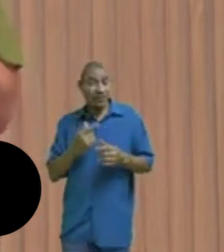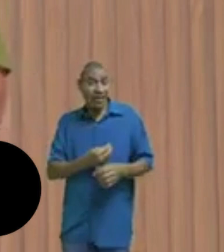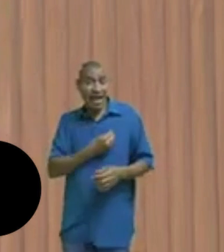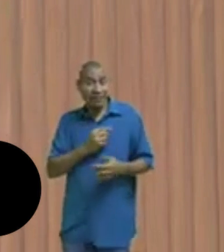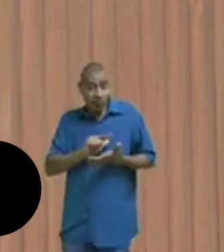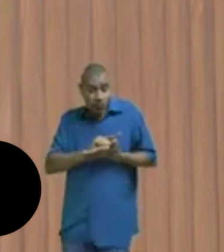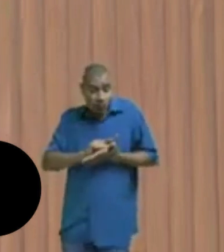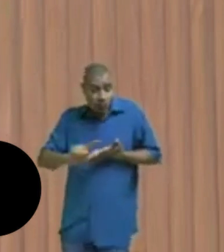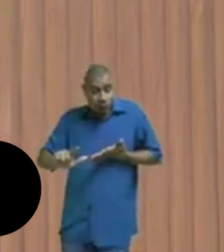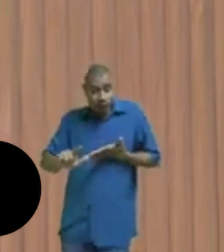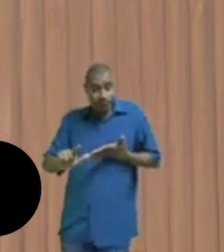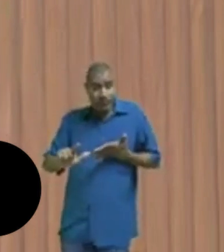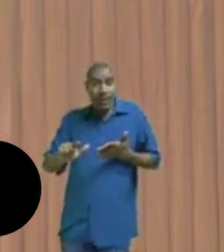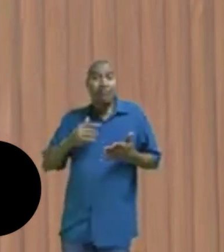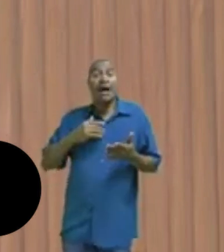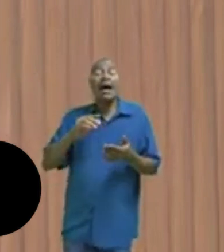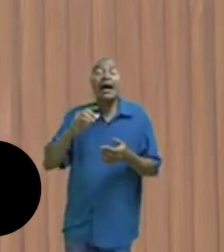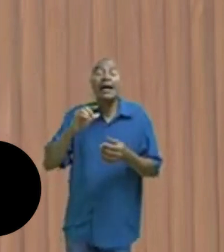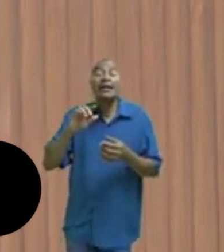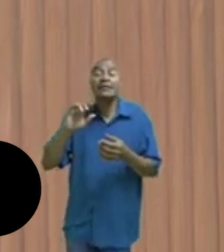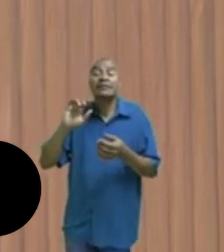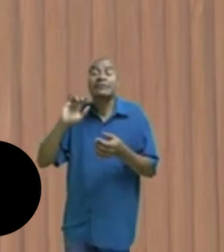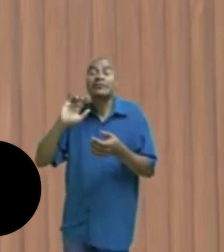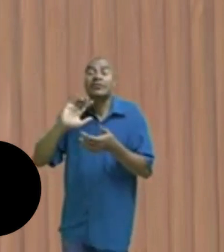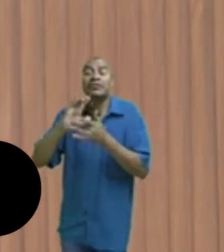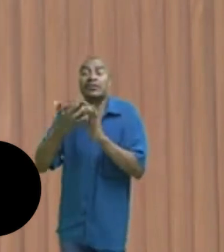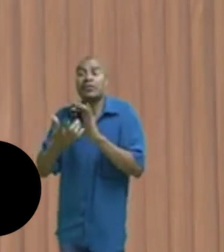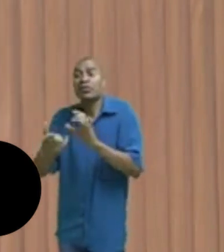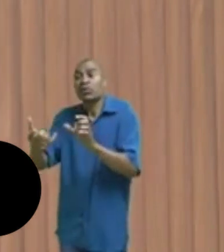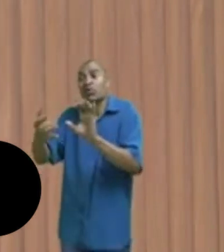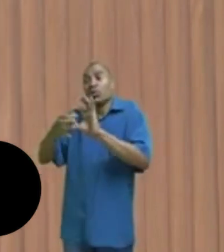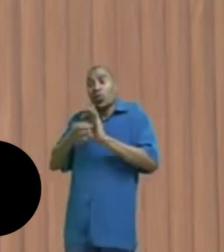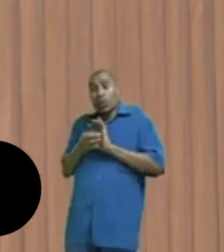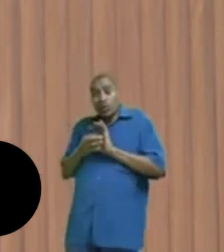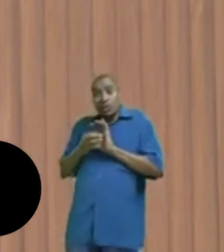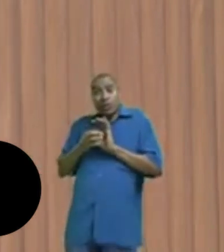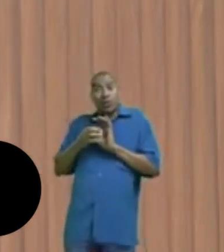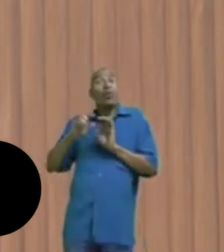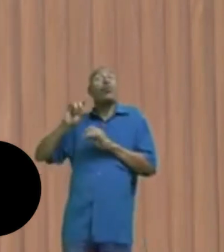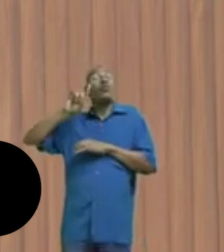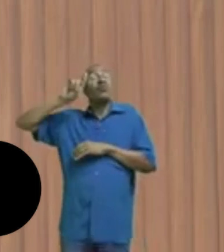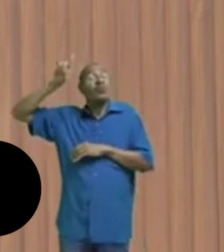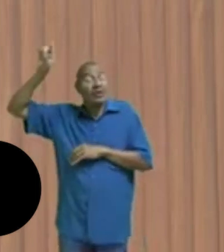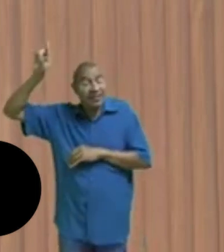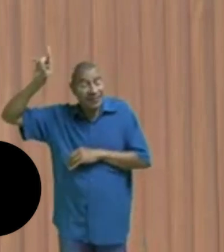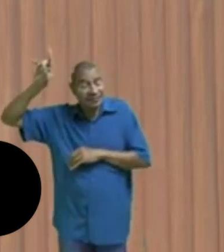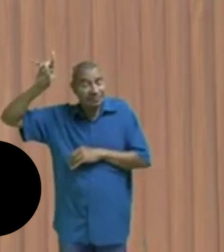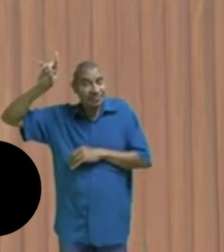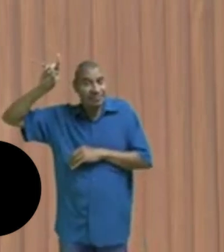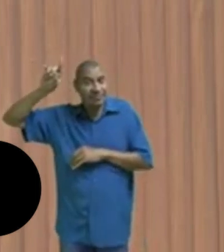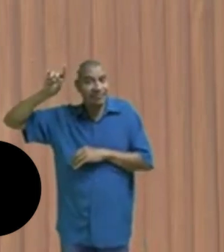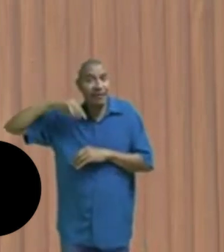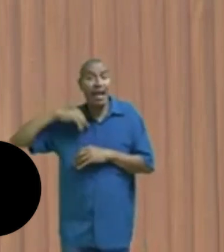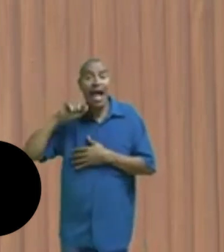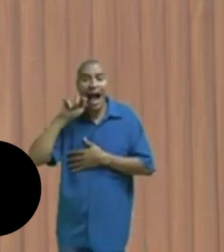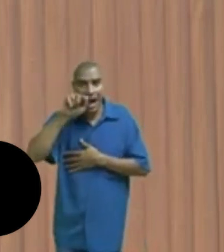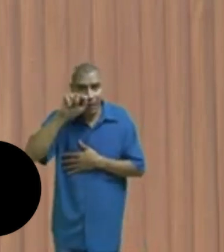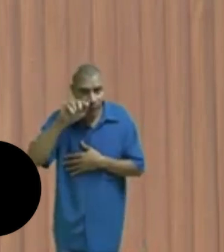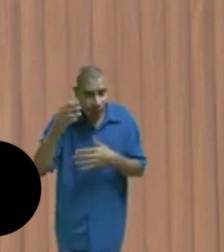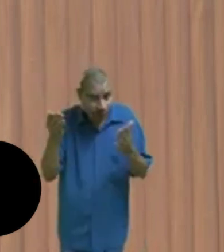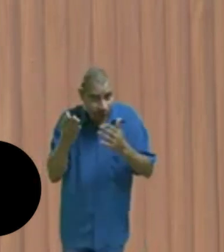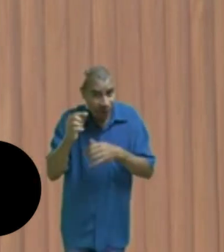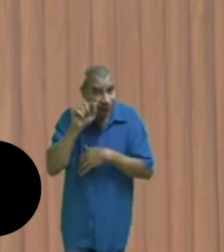e a vida da videira passa por dentro de nós. É quando Cristo nos encontra. Se você nasceu de